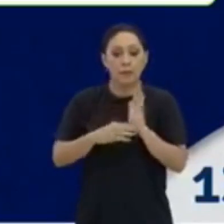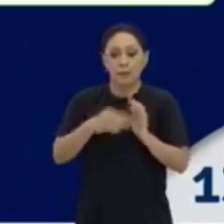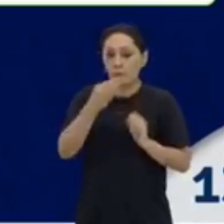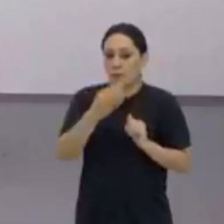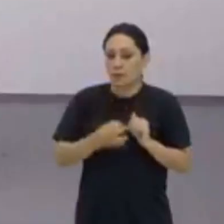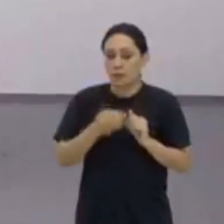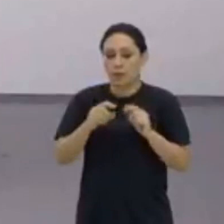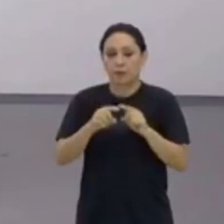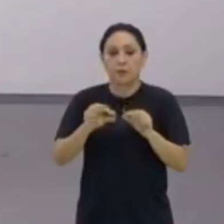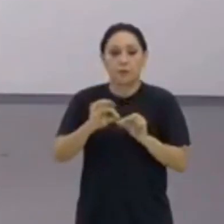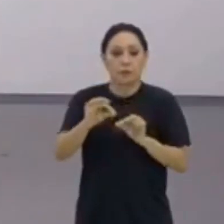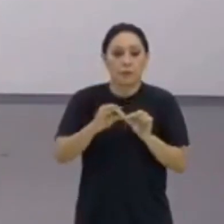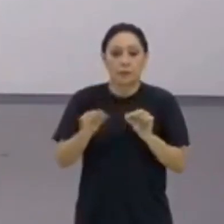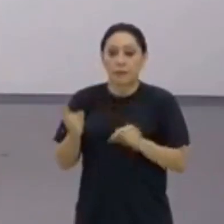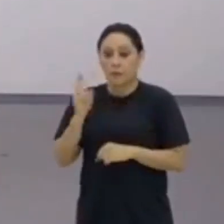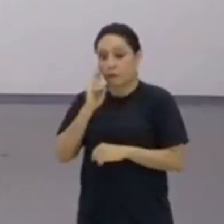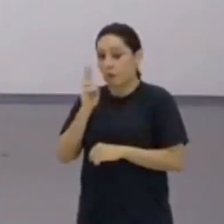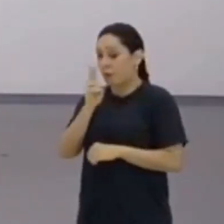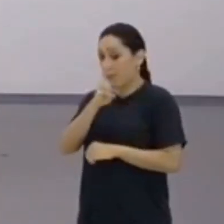cá, pessoal.